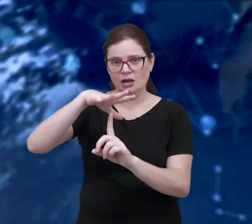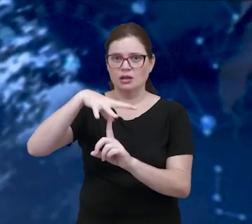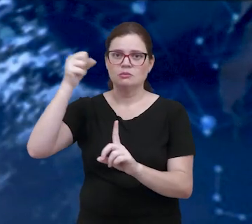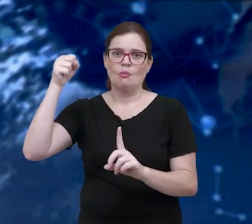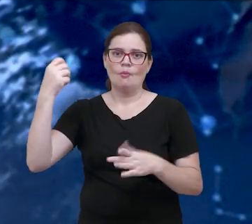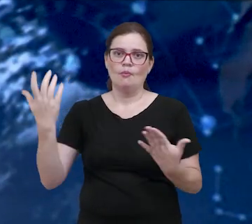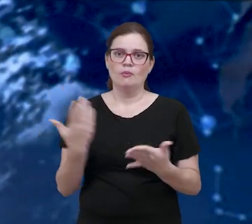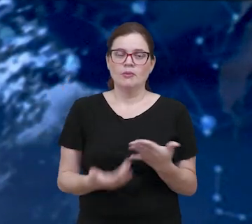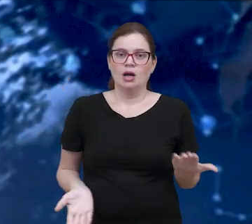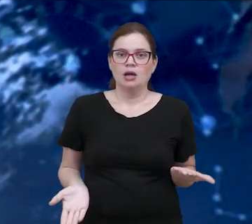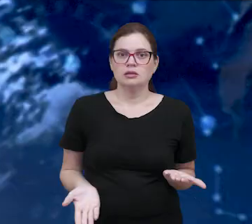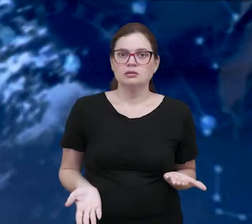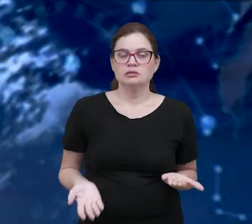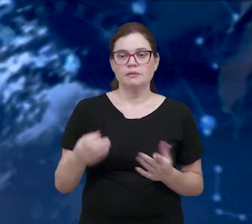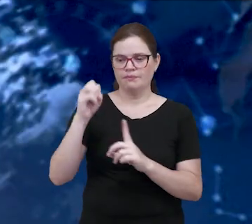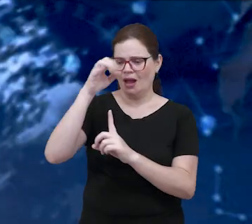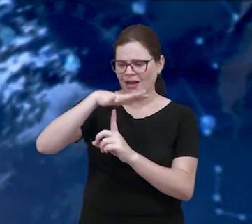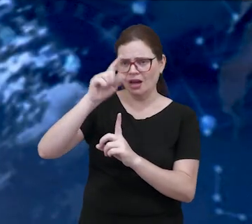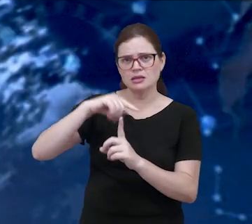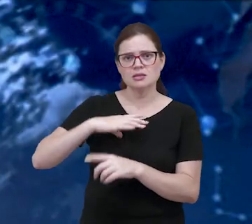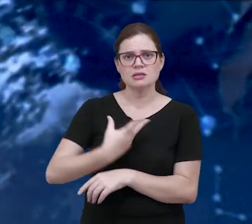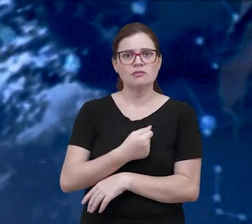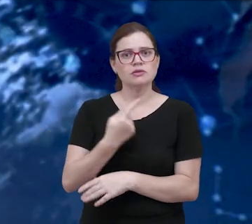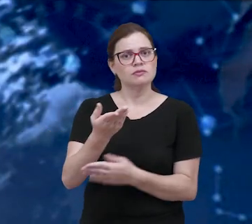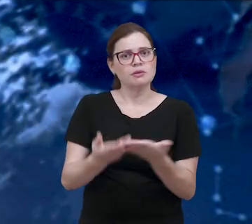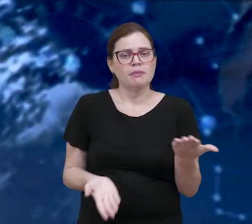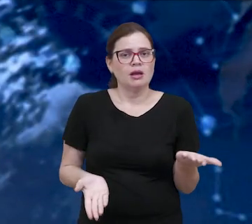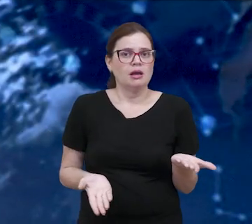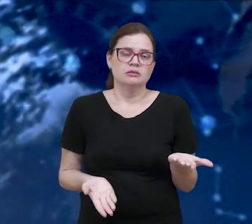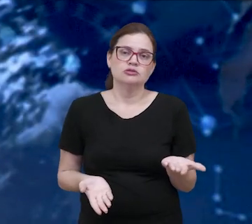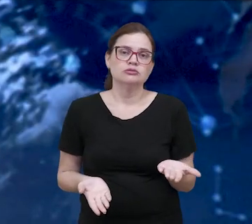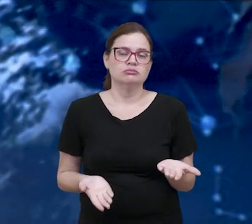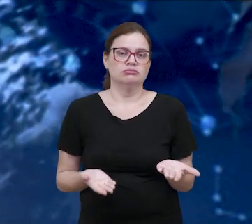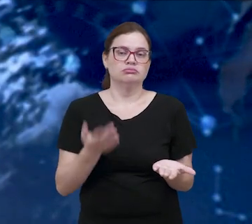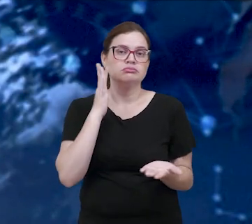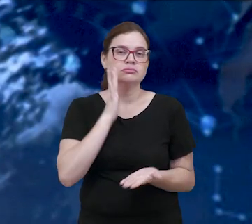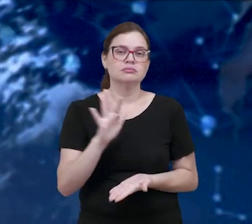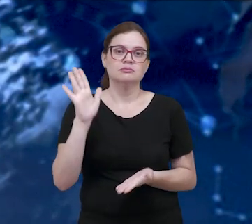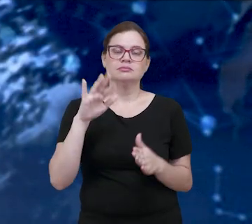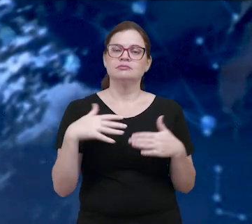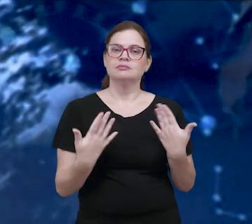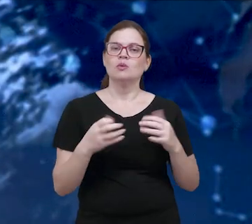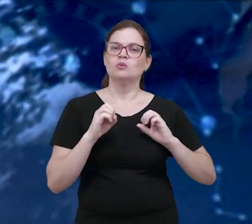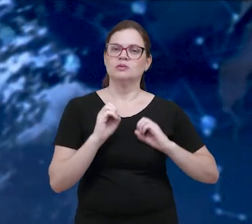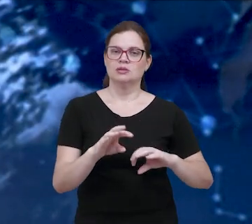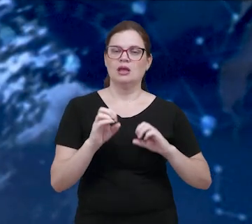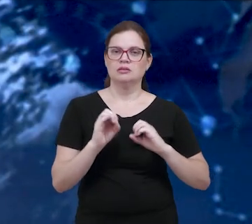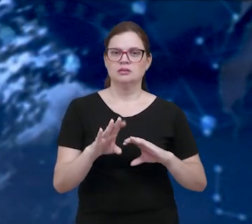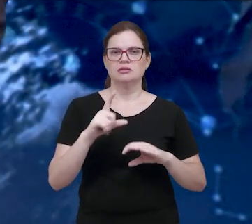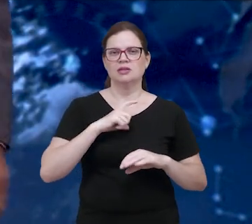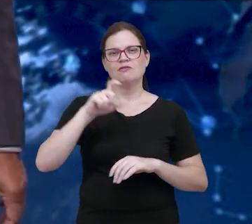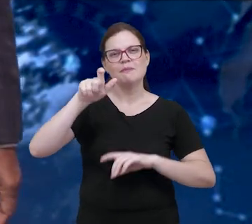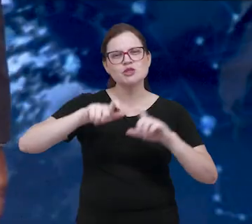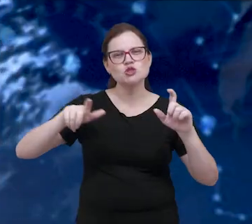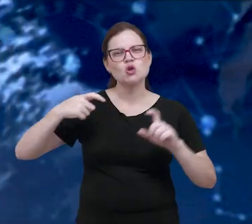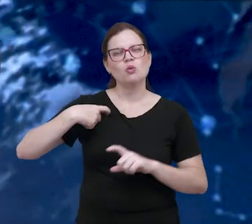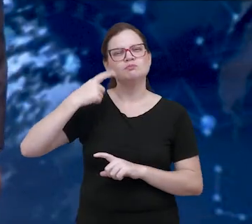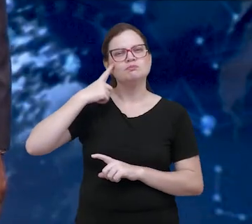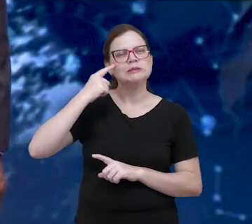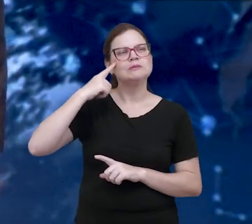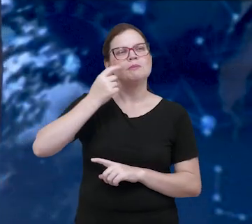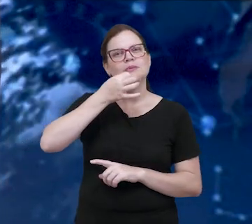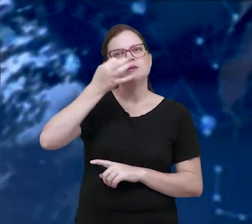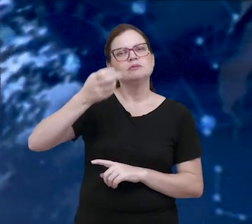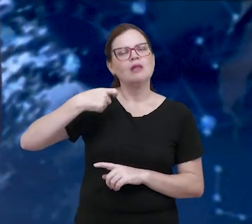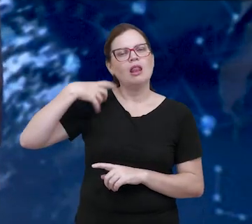caído. Gálatas fala da graça, quem está na lei, da graça caiu. Então, esses ensinos que alguém trouxe que tinha que guardar sábado,